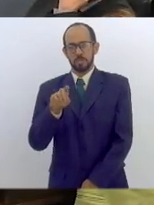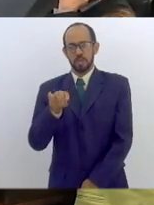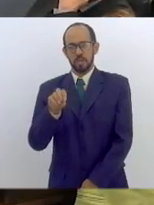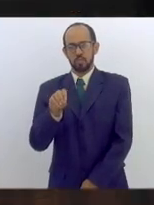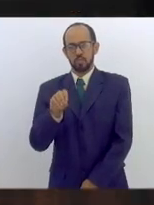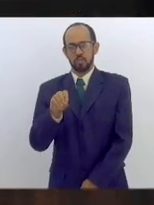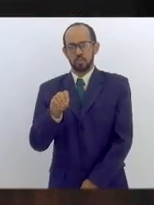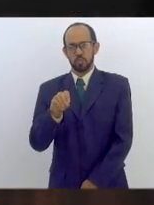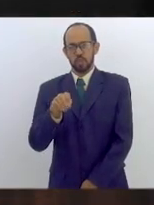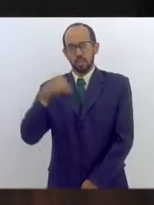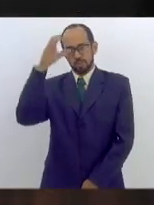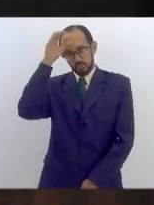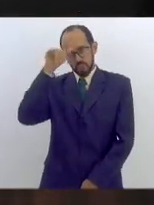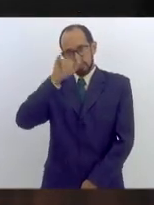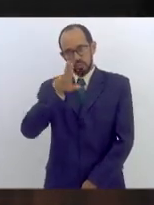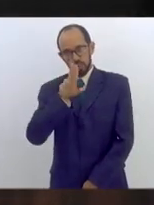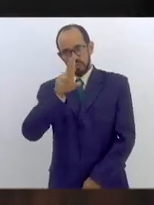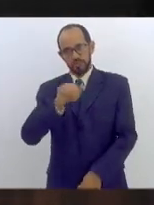deputada Tia Ju.